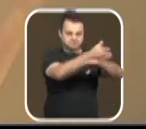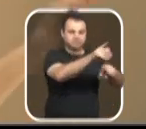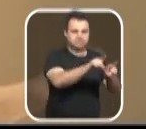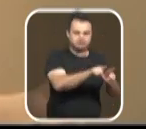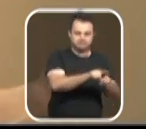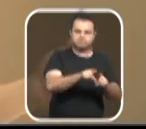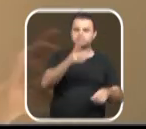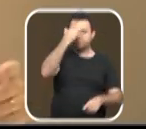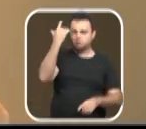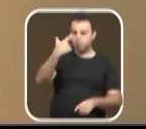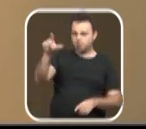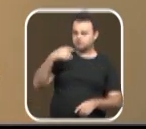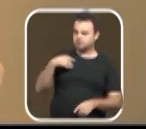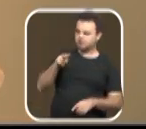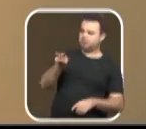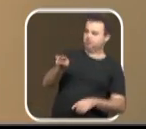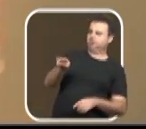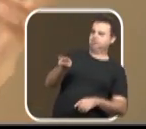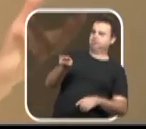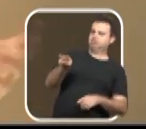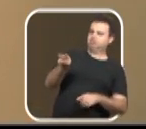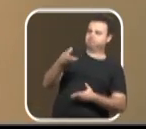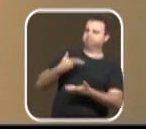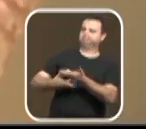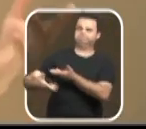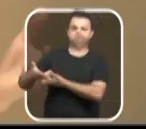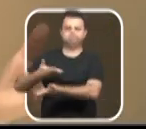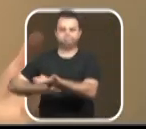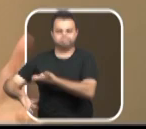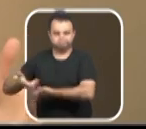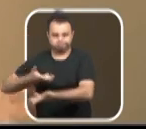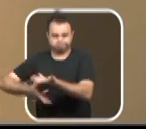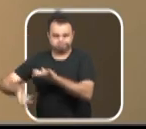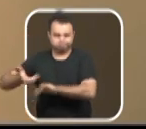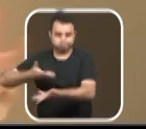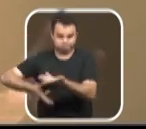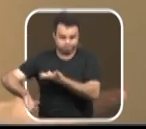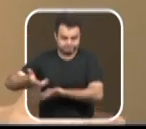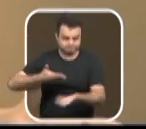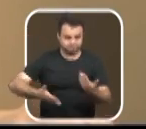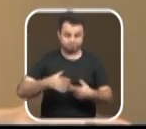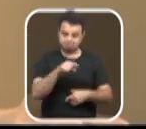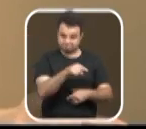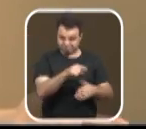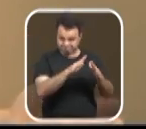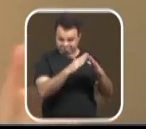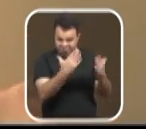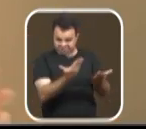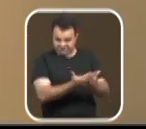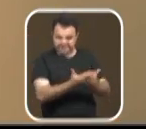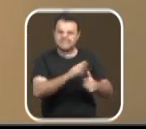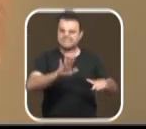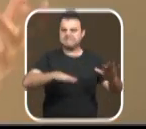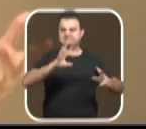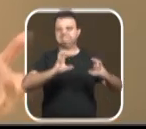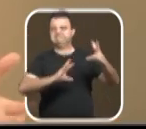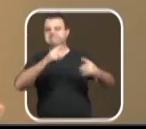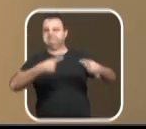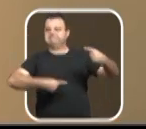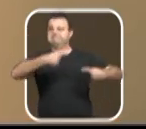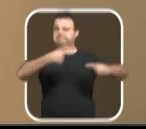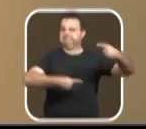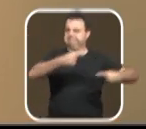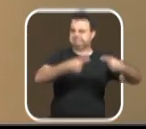enxergar o outro. E ali, num espaço que muitas vezes é conflituoso, né? Ela tem